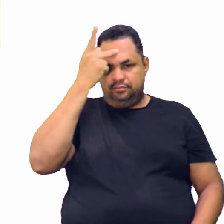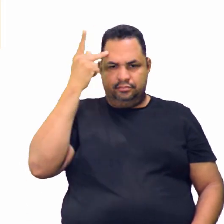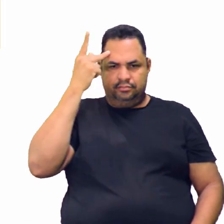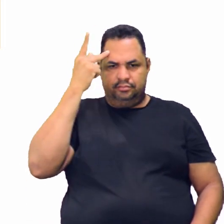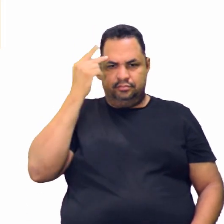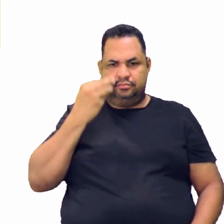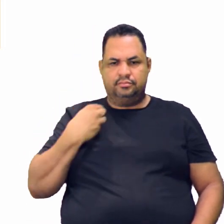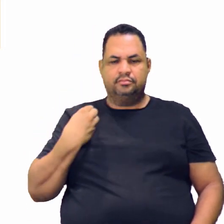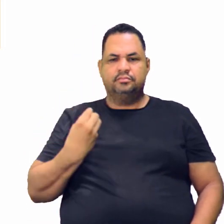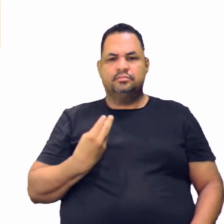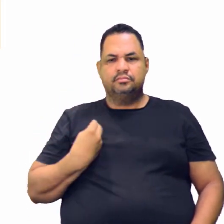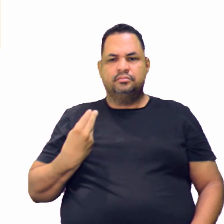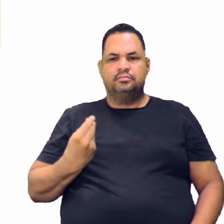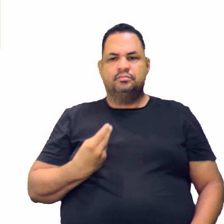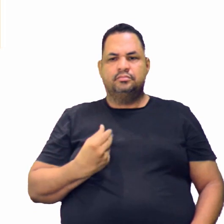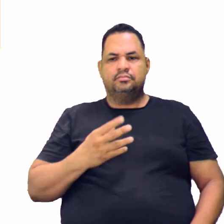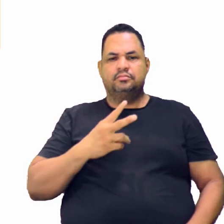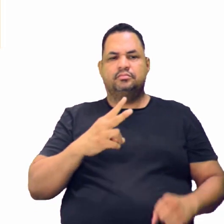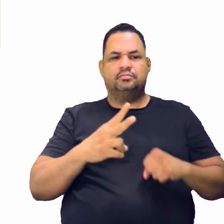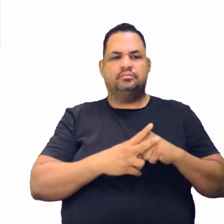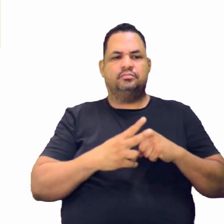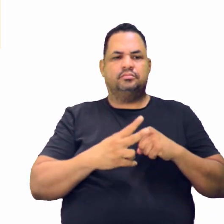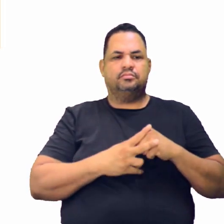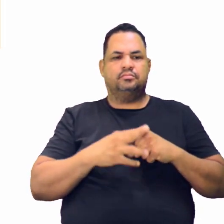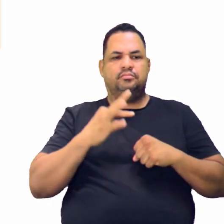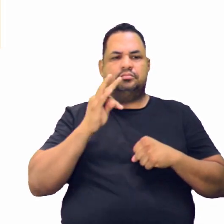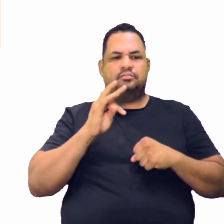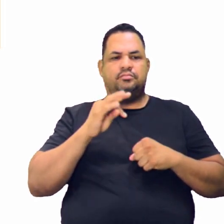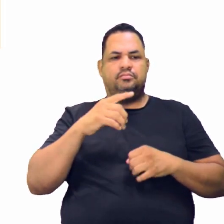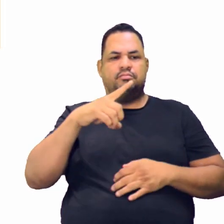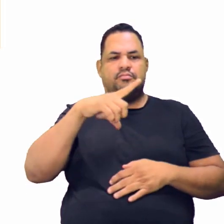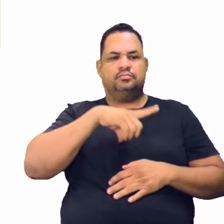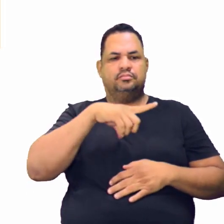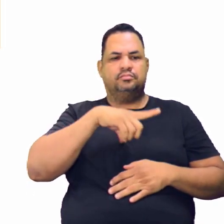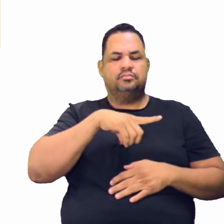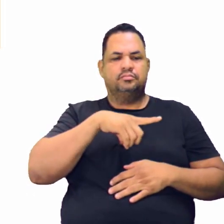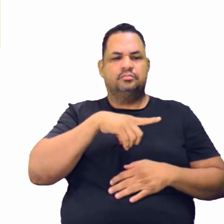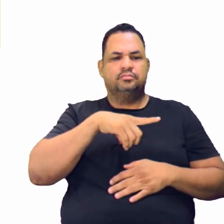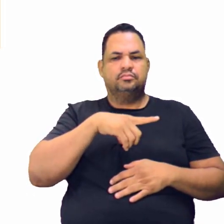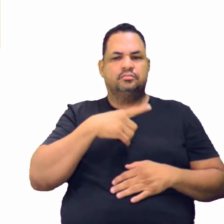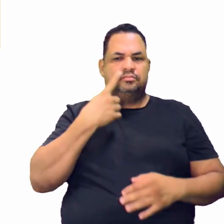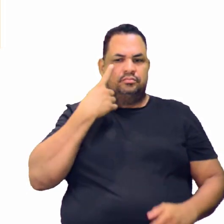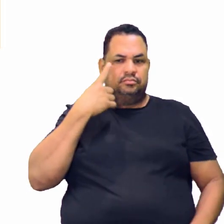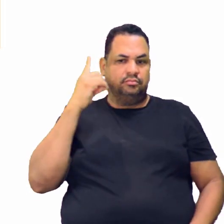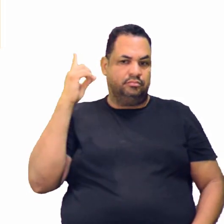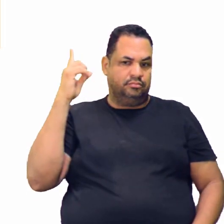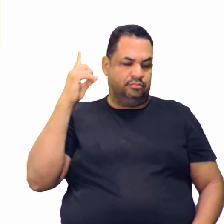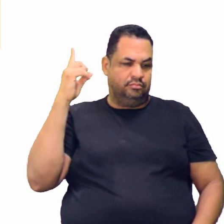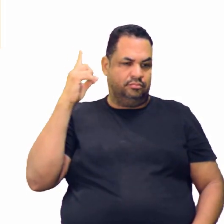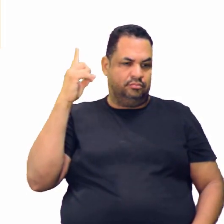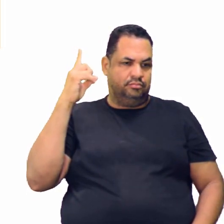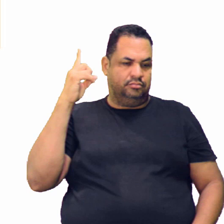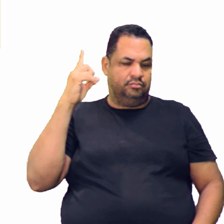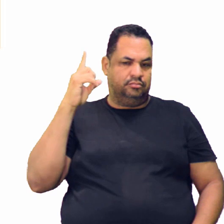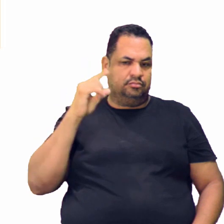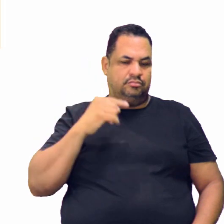do indicativo, do verbo ter. Por exemplo, assim, ó. Olha, presta atenção, ó. Eles